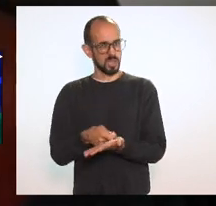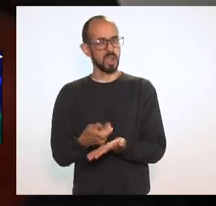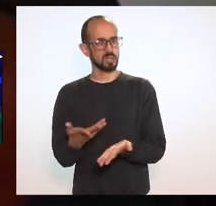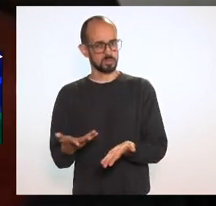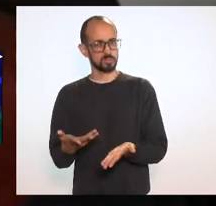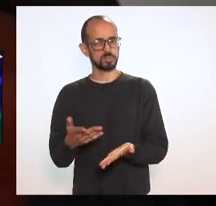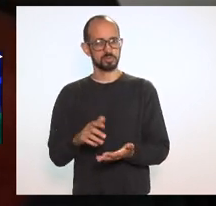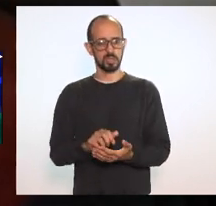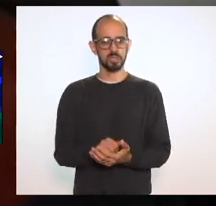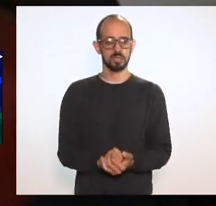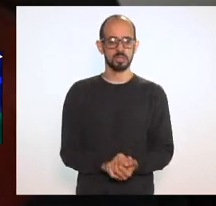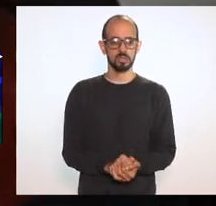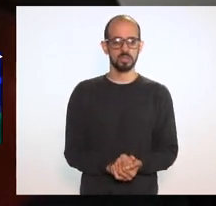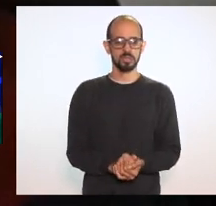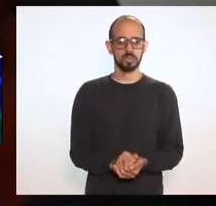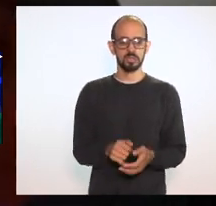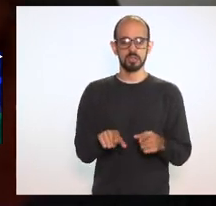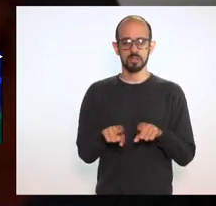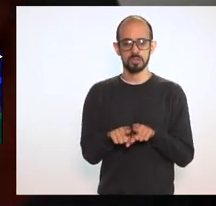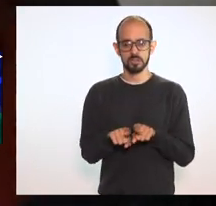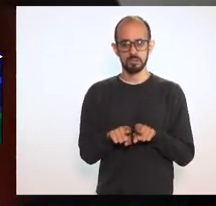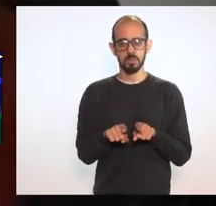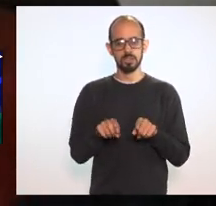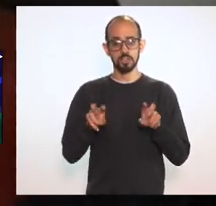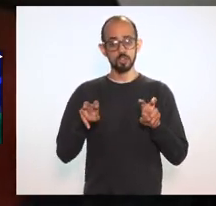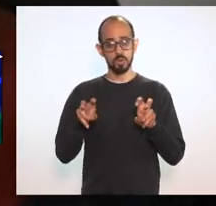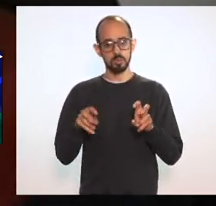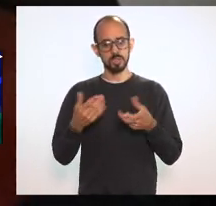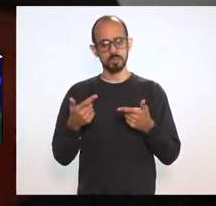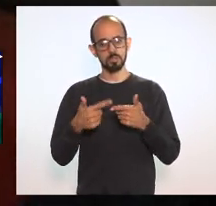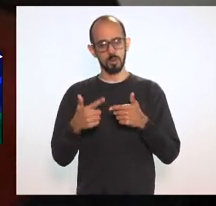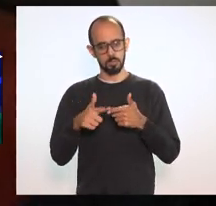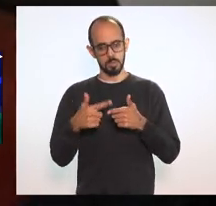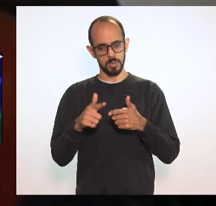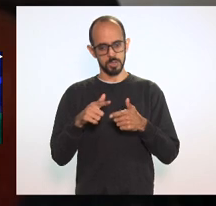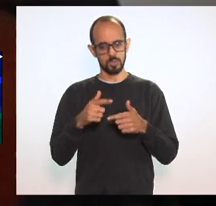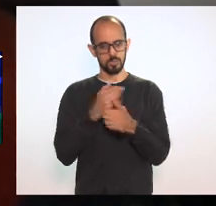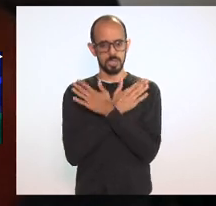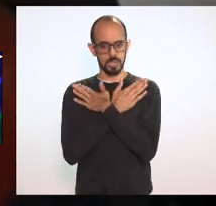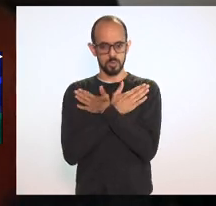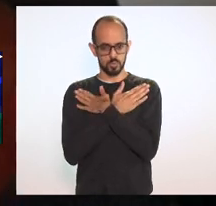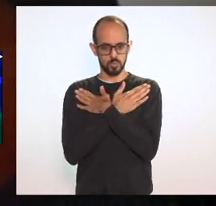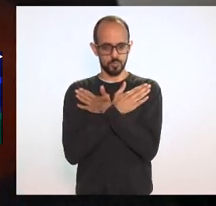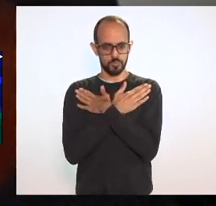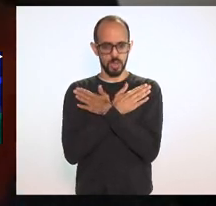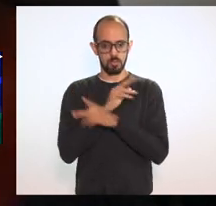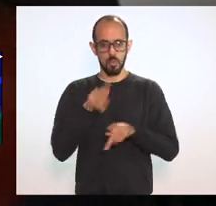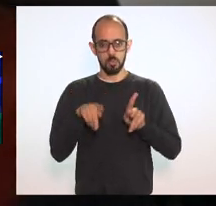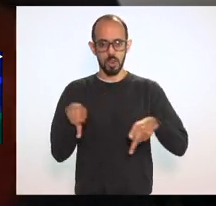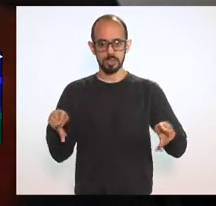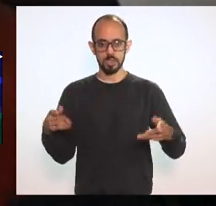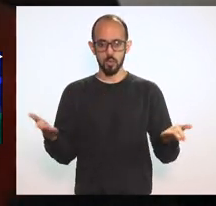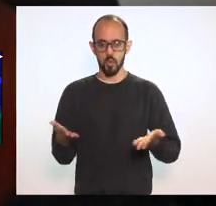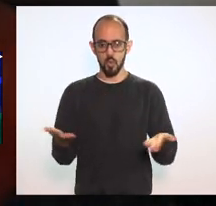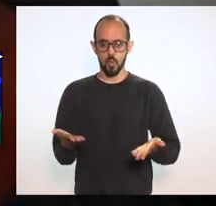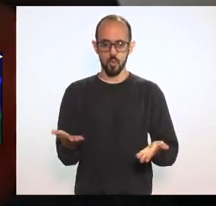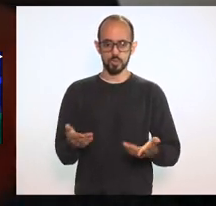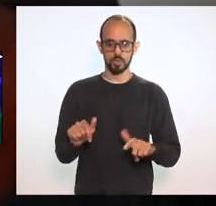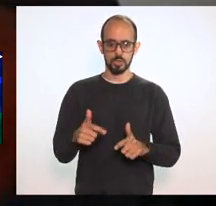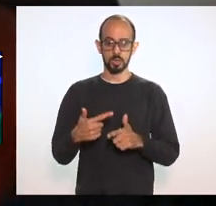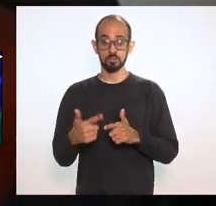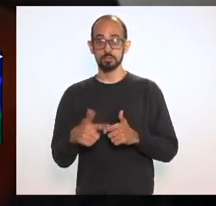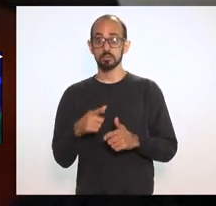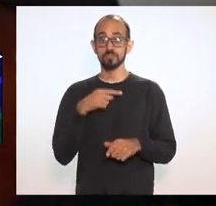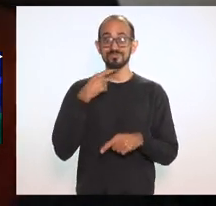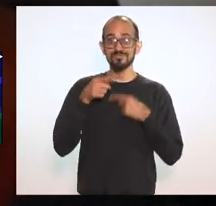nessa questão do feriado a população hoje do Rio de Janeiro tá num grande dilema é o